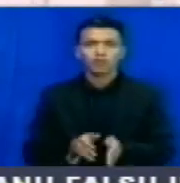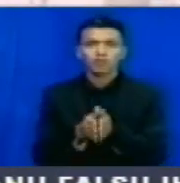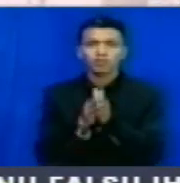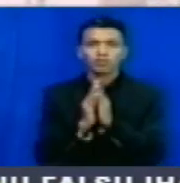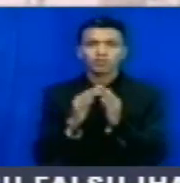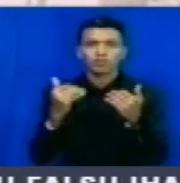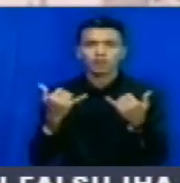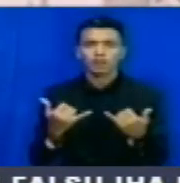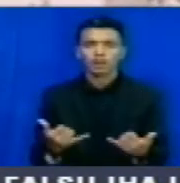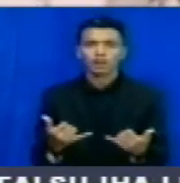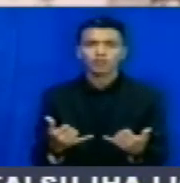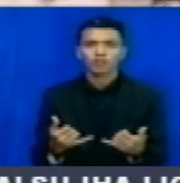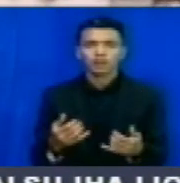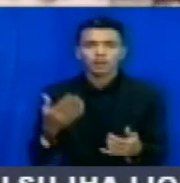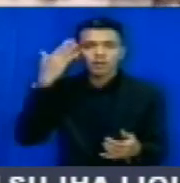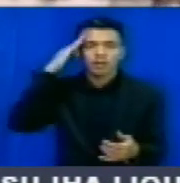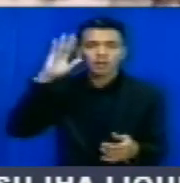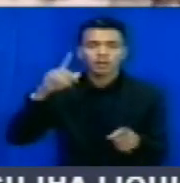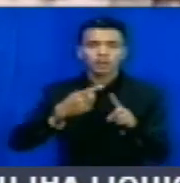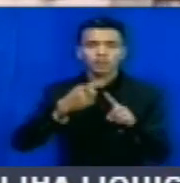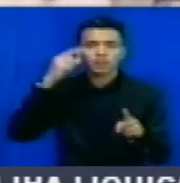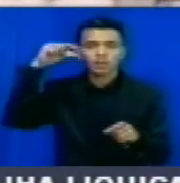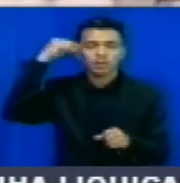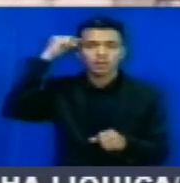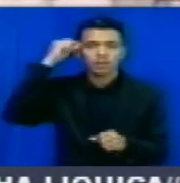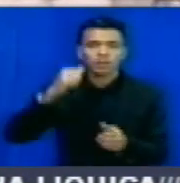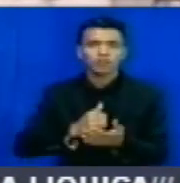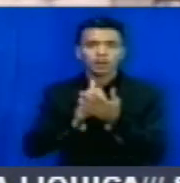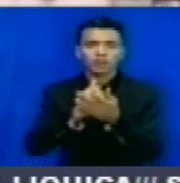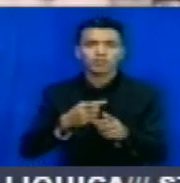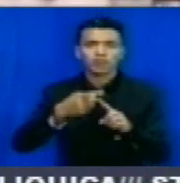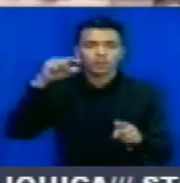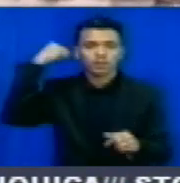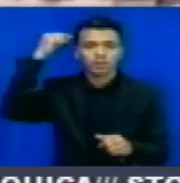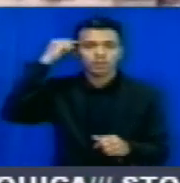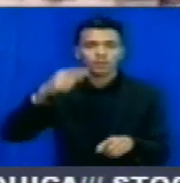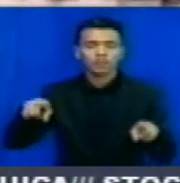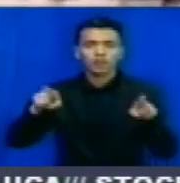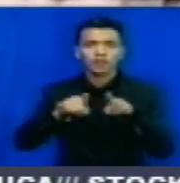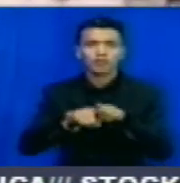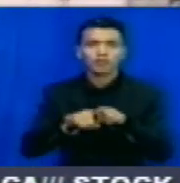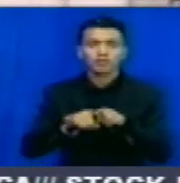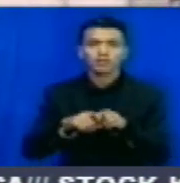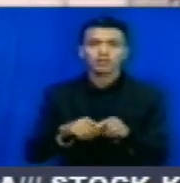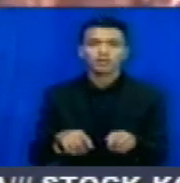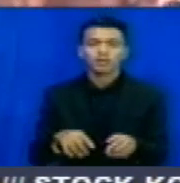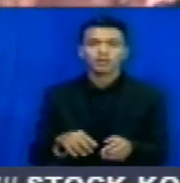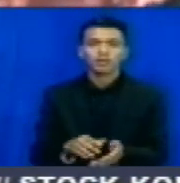agora passará a reconhecer esse governo, mas fatem a ajuda desse governo, começam a fechar para a minha